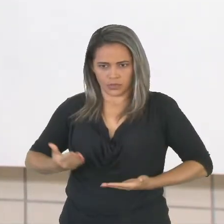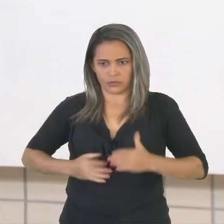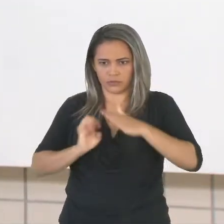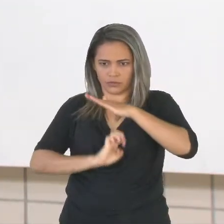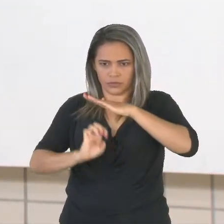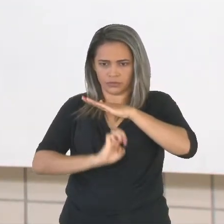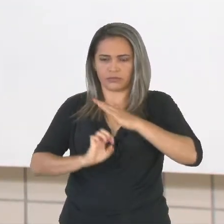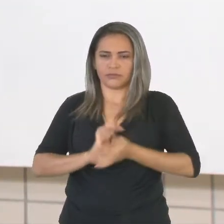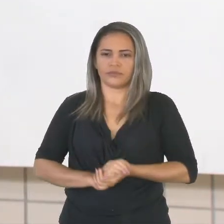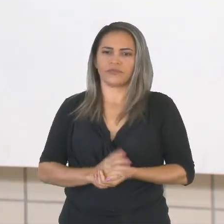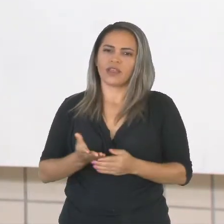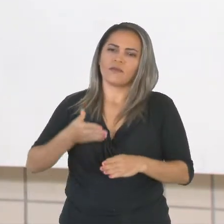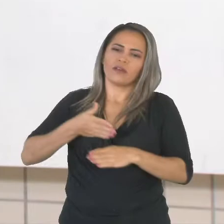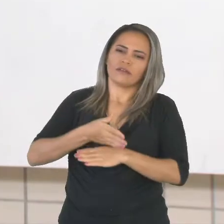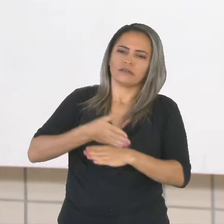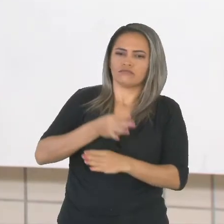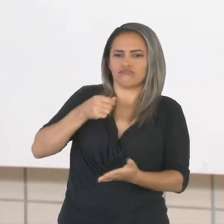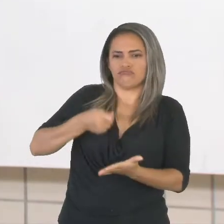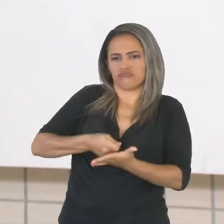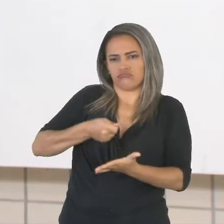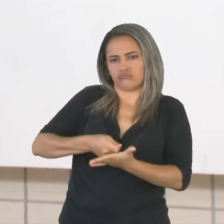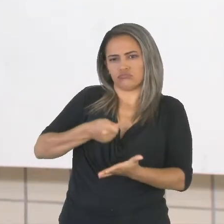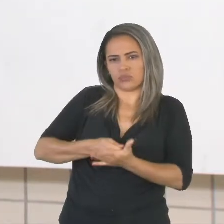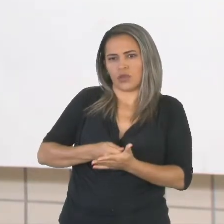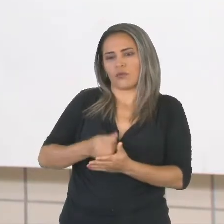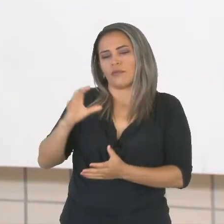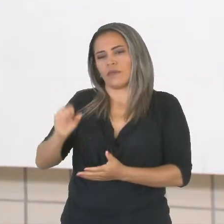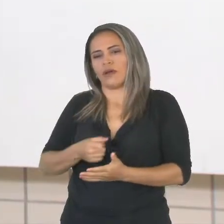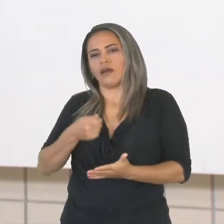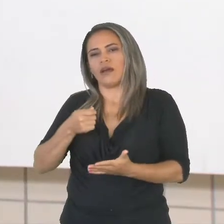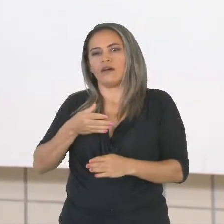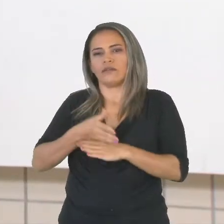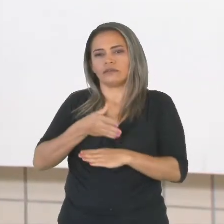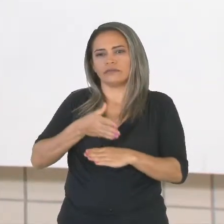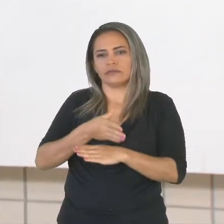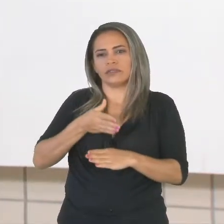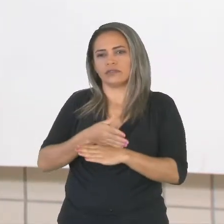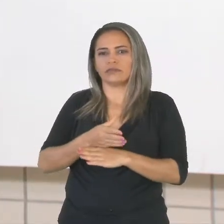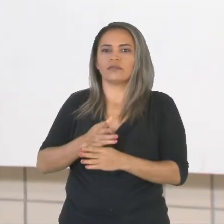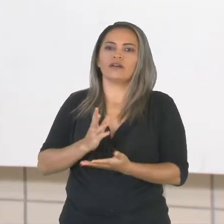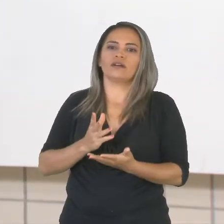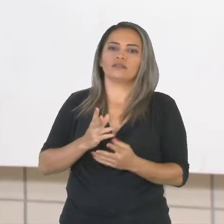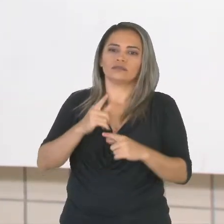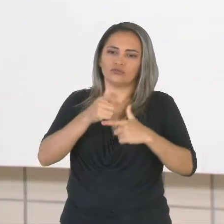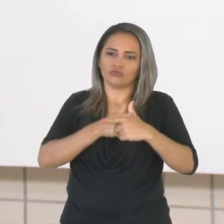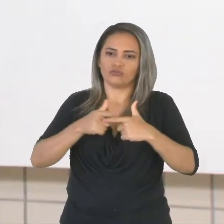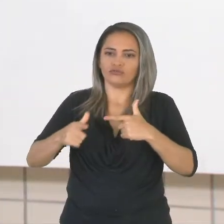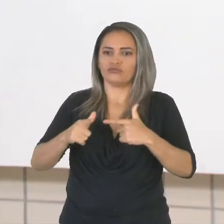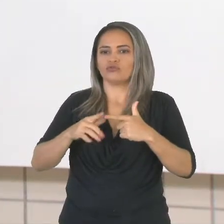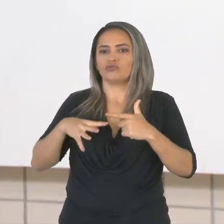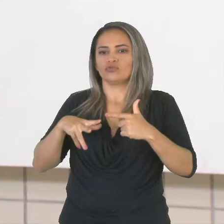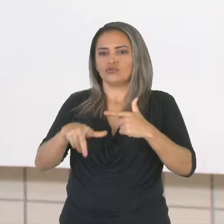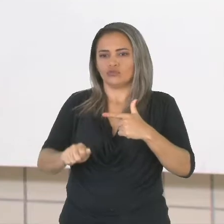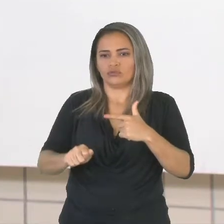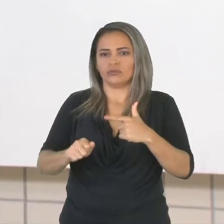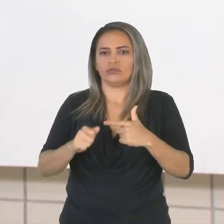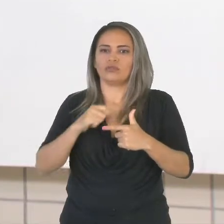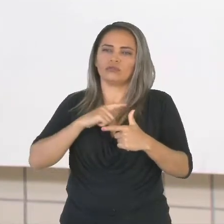relativa, eu vou pegar a frequência absoluta de solteiro e dividir pelo total. Então eu tenho